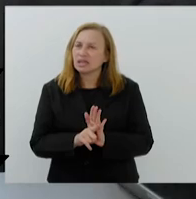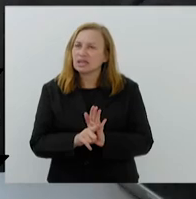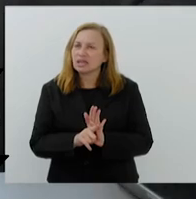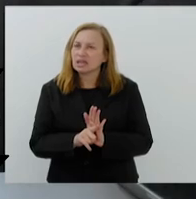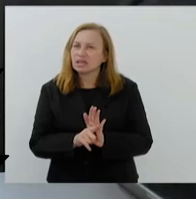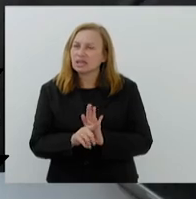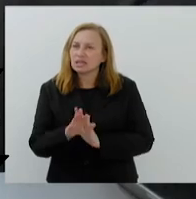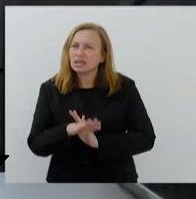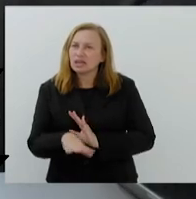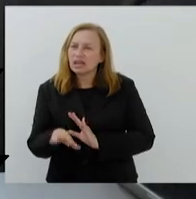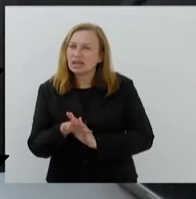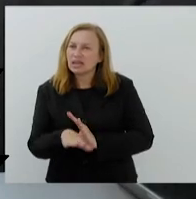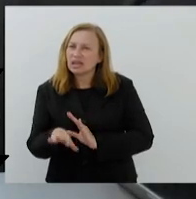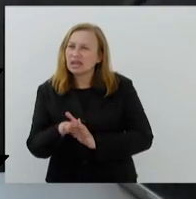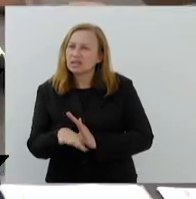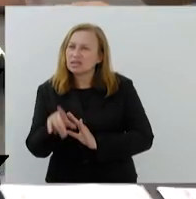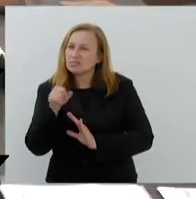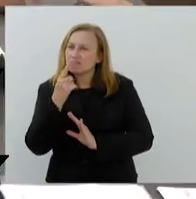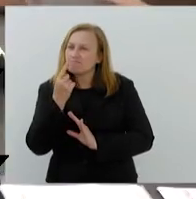Daquela bolhosa.